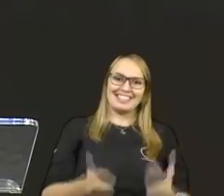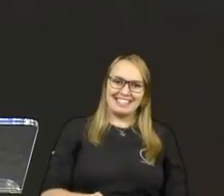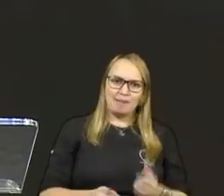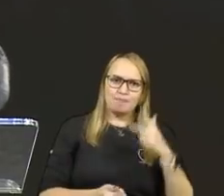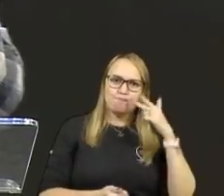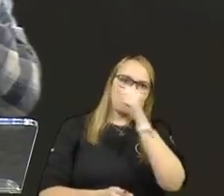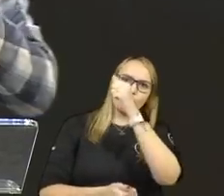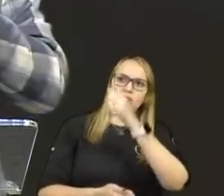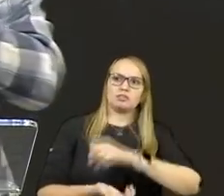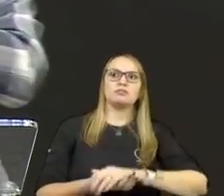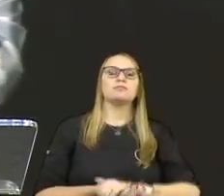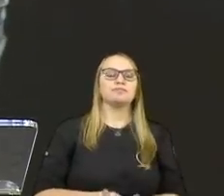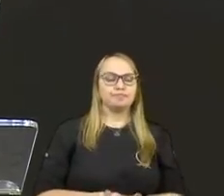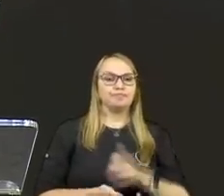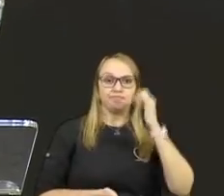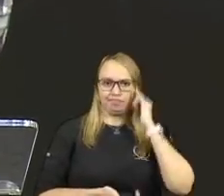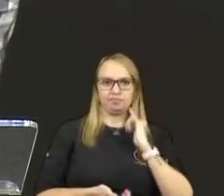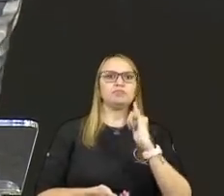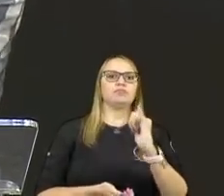falar.